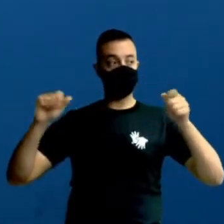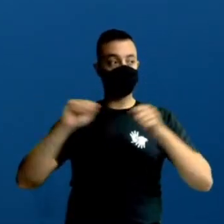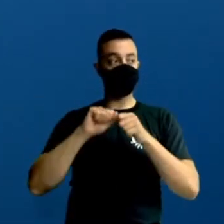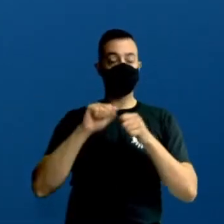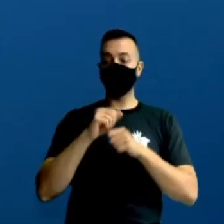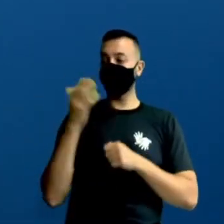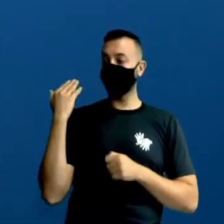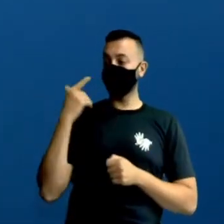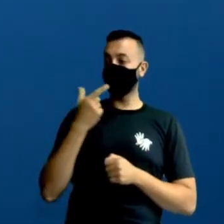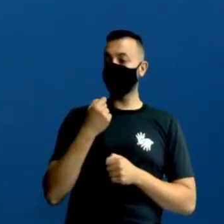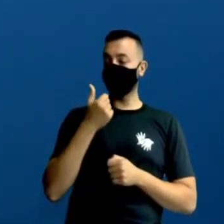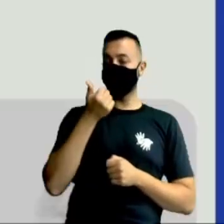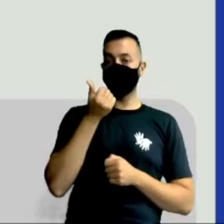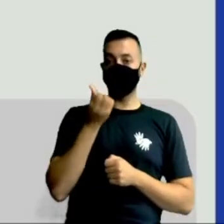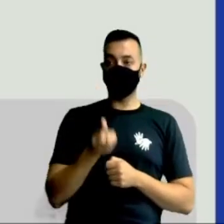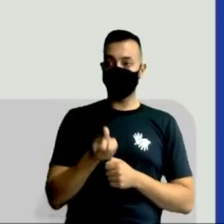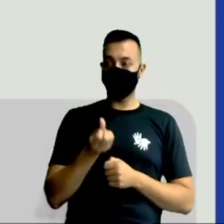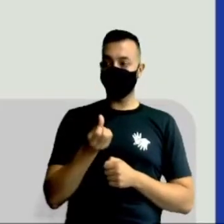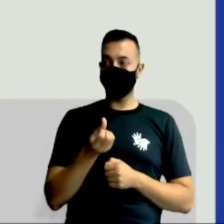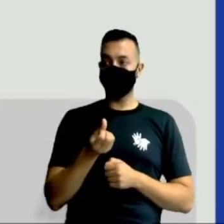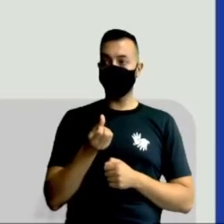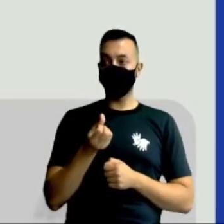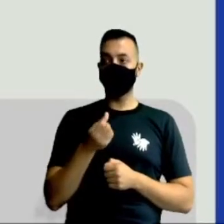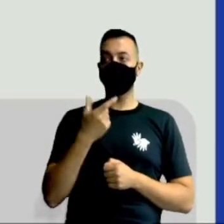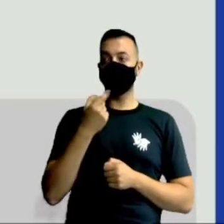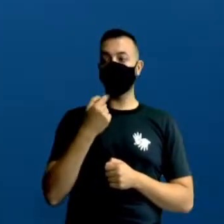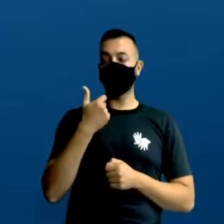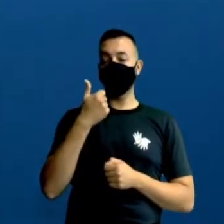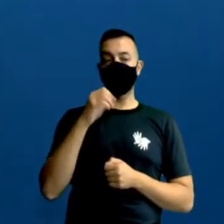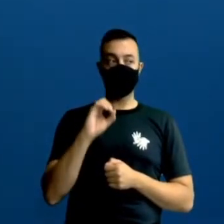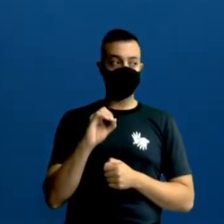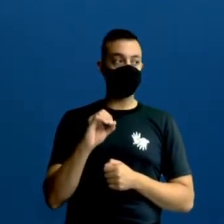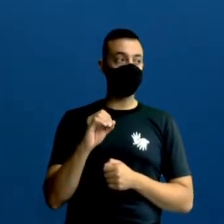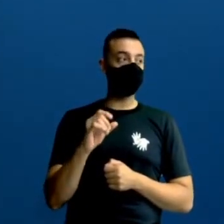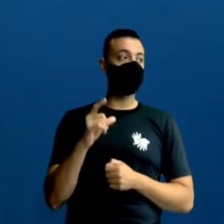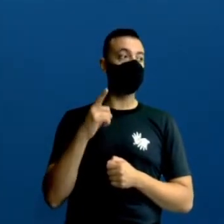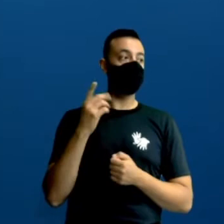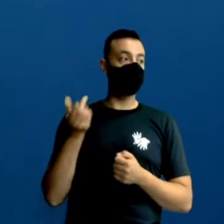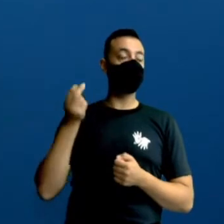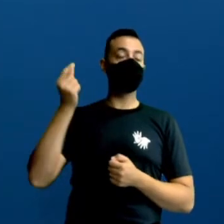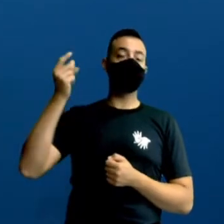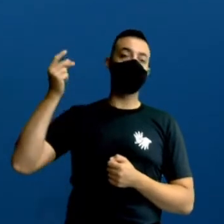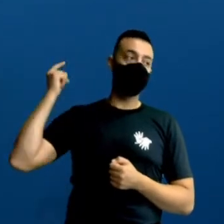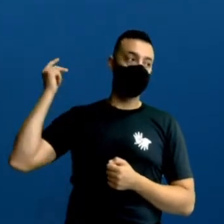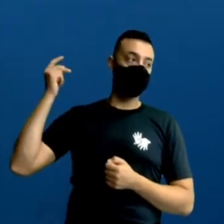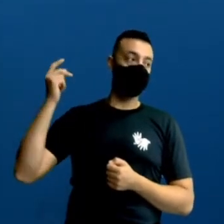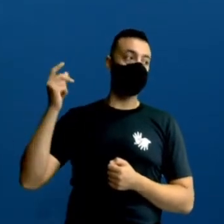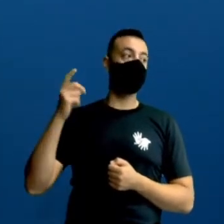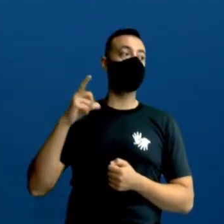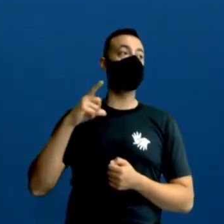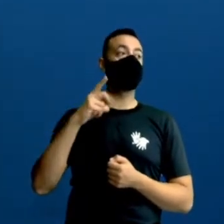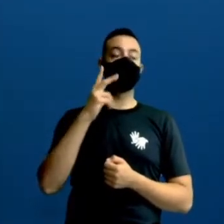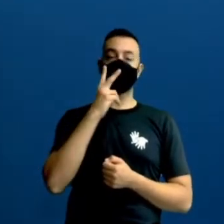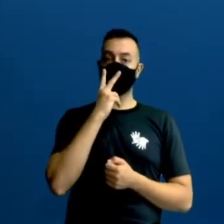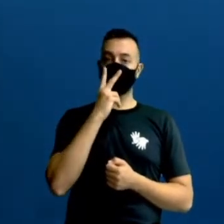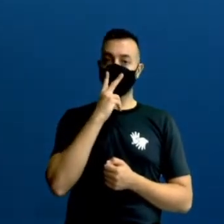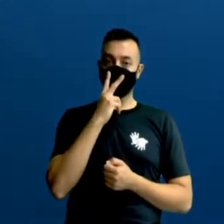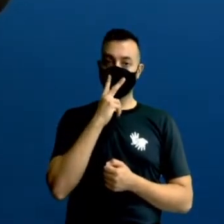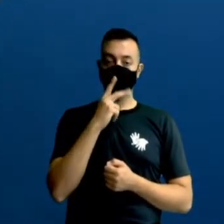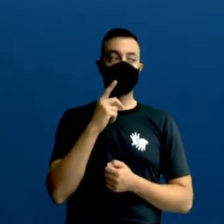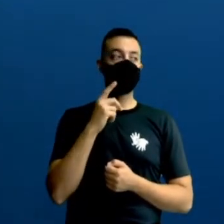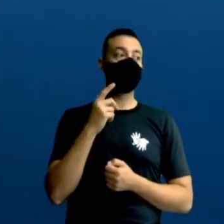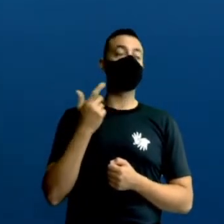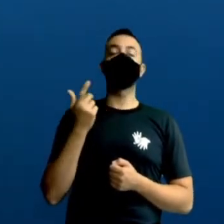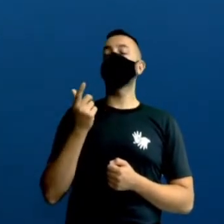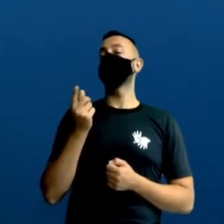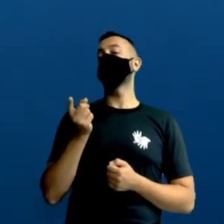em 2016 ou é 2010? 2010. Então, nessa época aqui, Vitória de Santo Antão ainda não